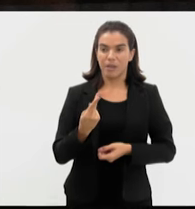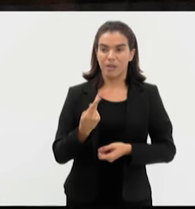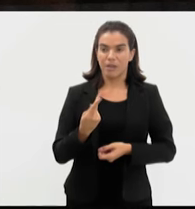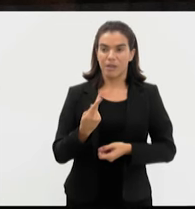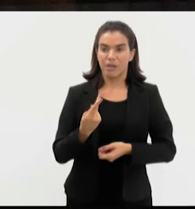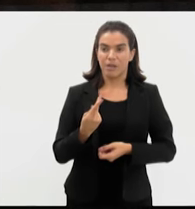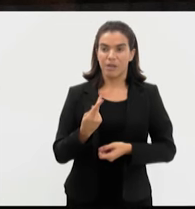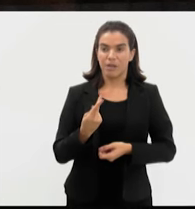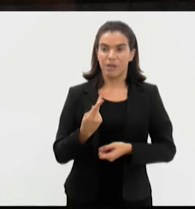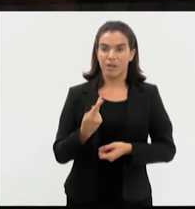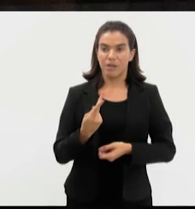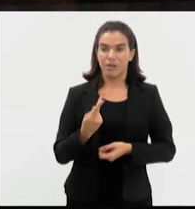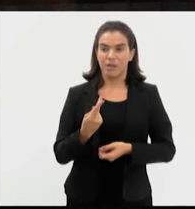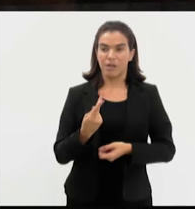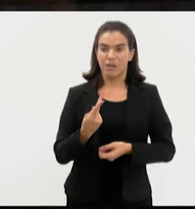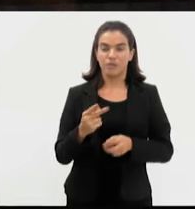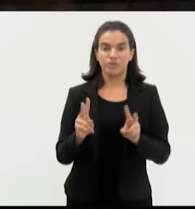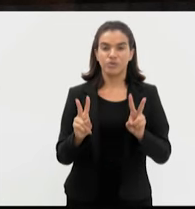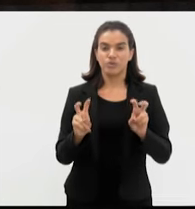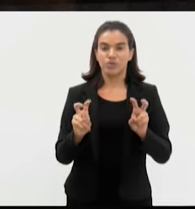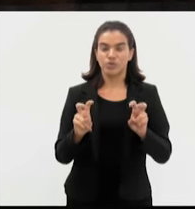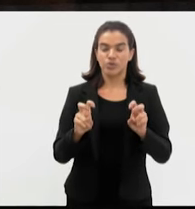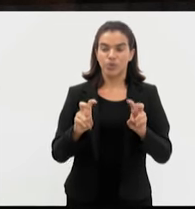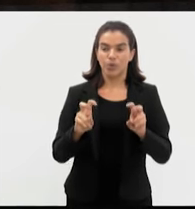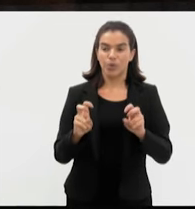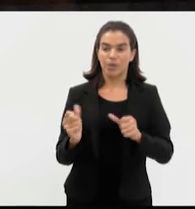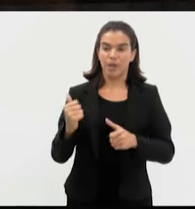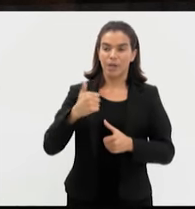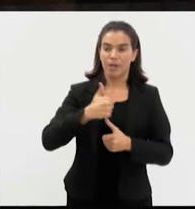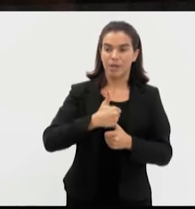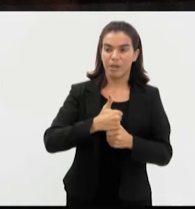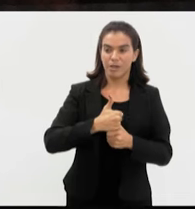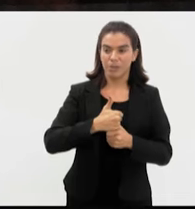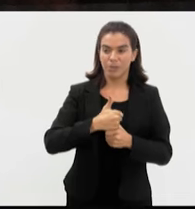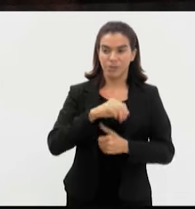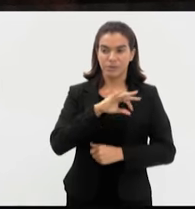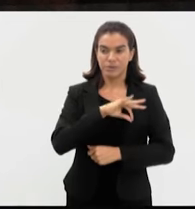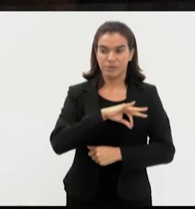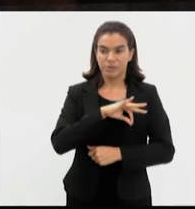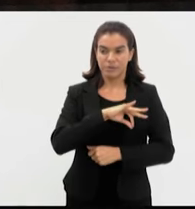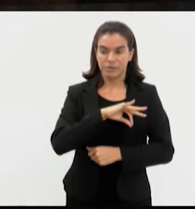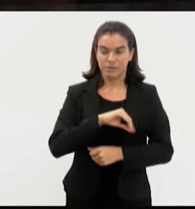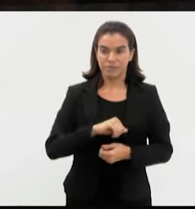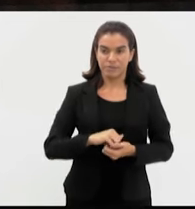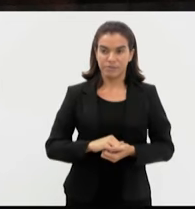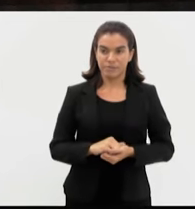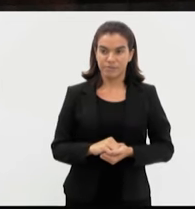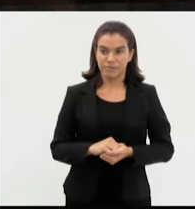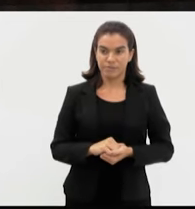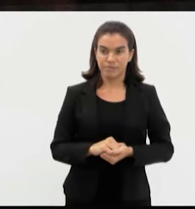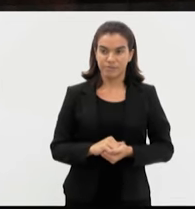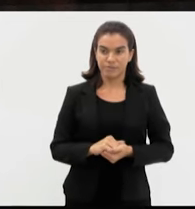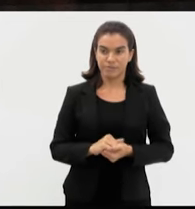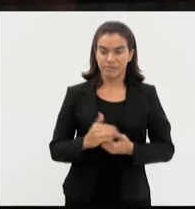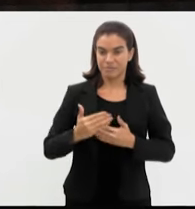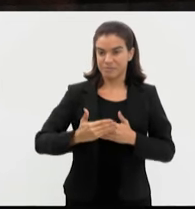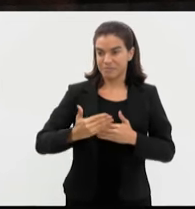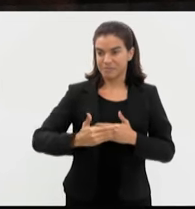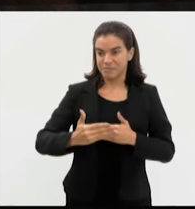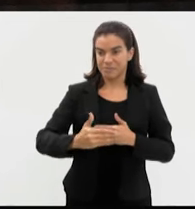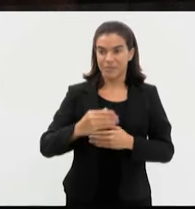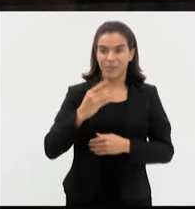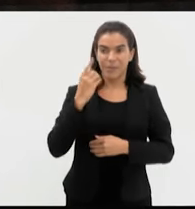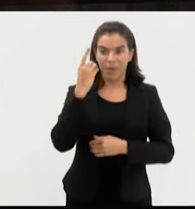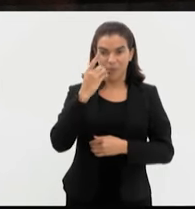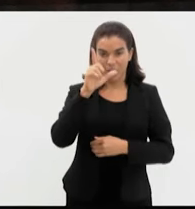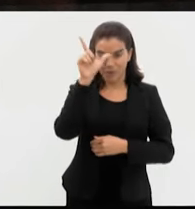questão a questão da reposição E aí nós precisamos daqui a pouco nosso decano Luis Paulo vai